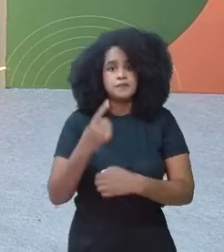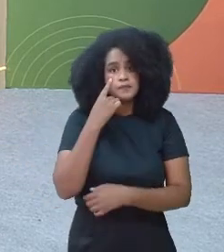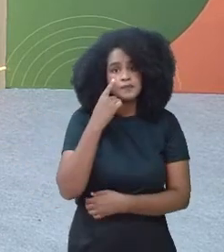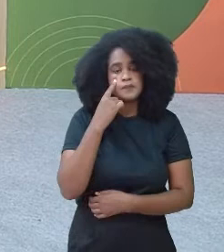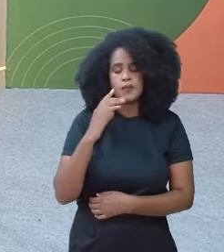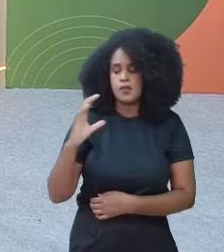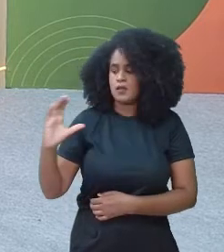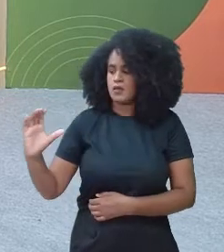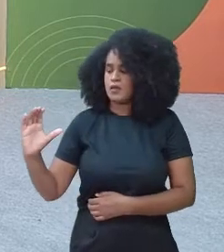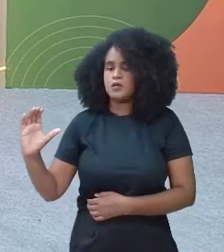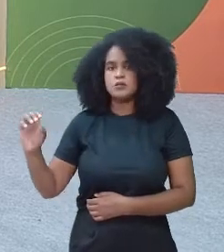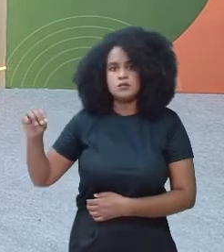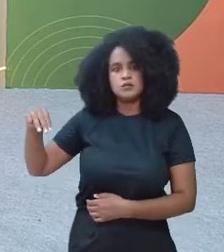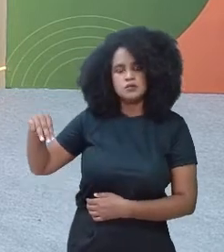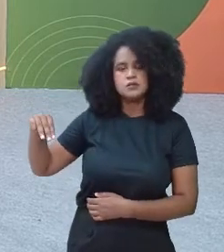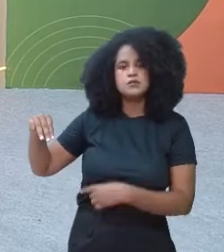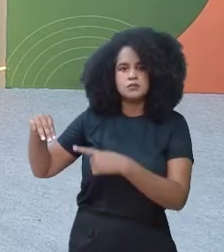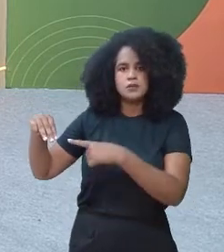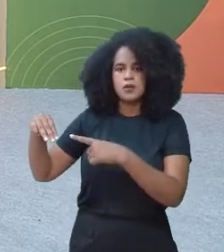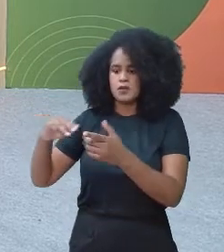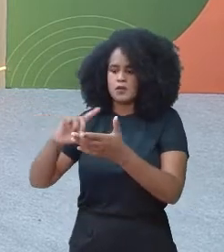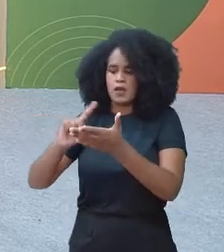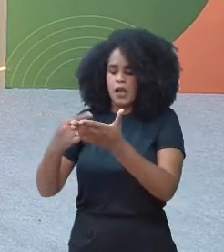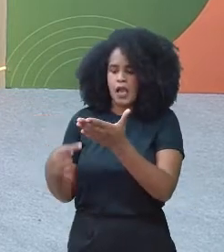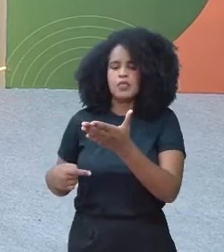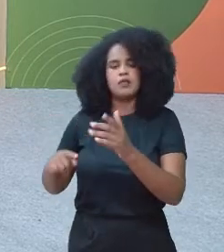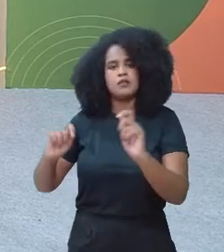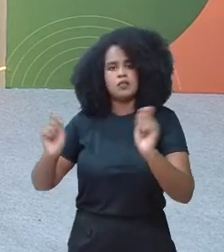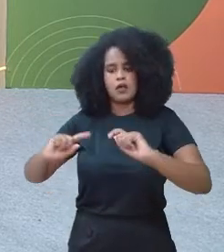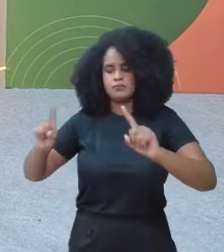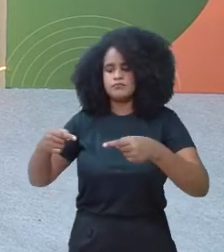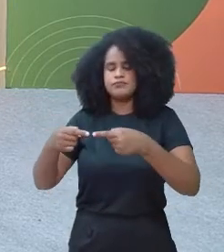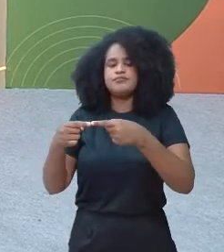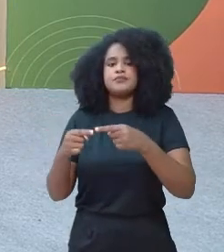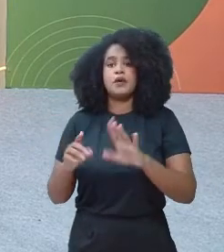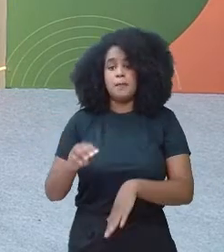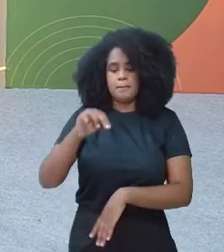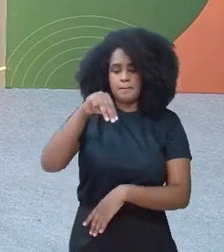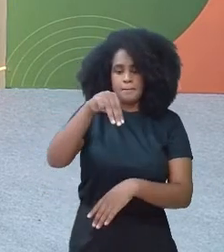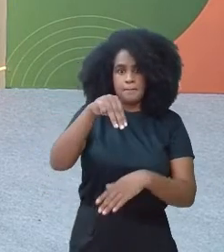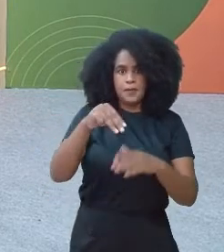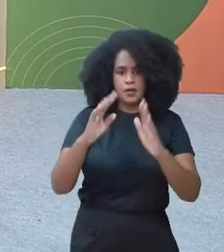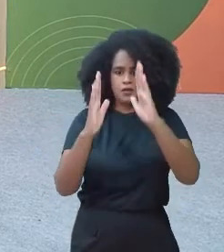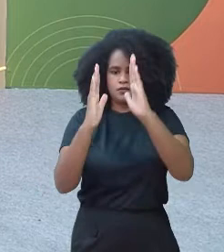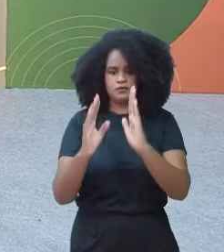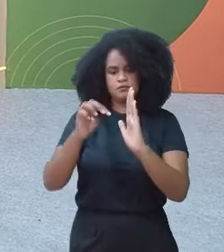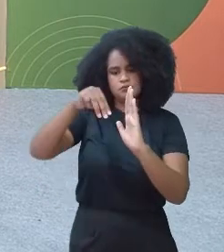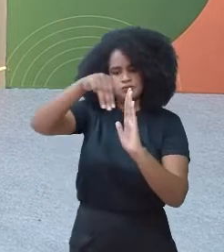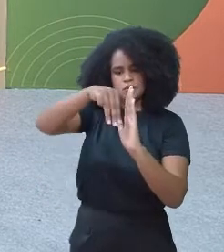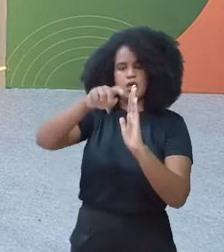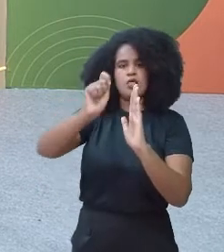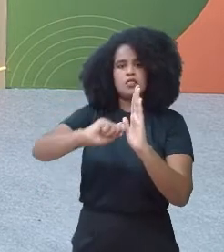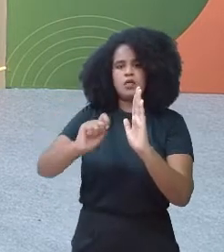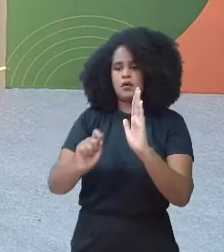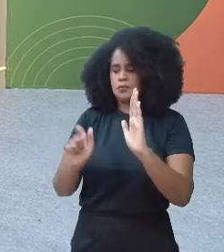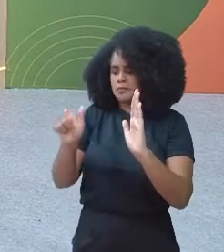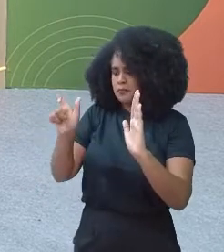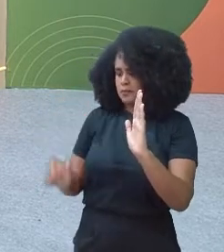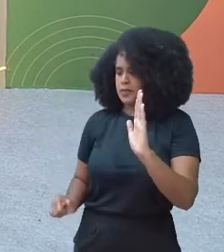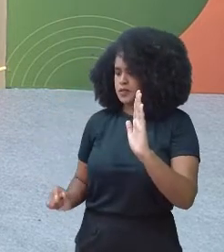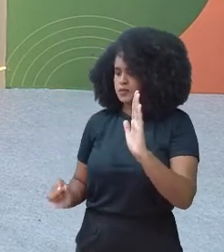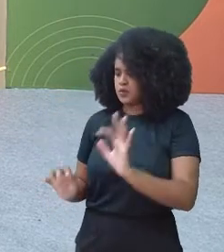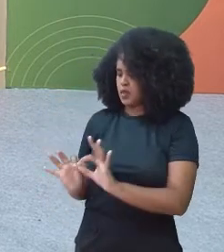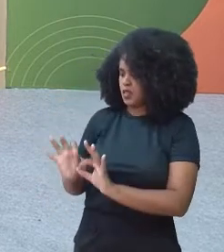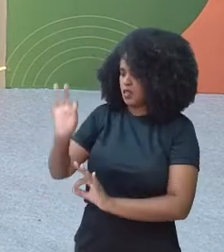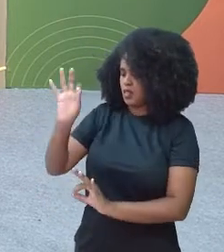caderno e o metro é o tamanho de uma pessoa, por exemplo, se a gente for relacionar as unidades que são mais utilizadas para fazer essas